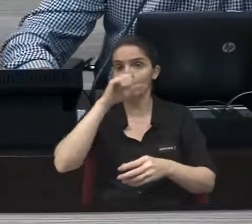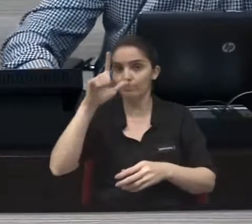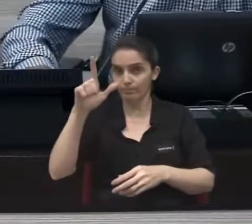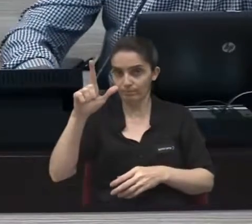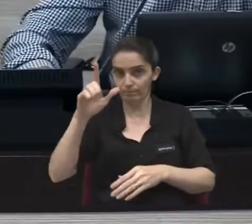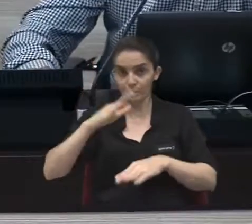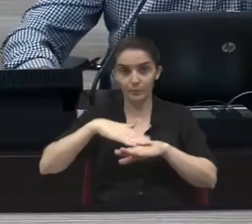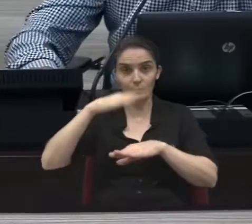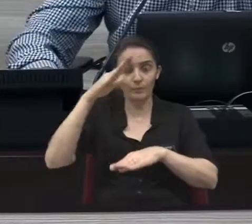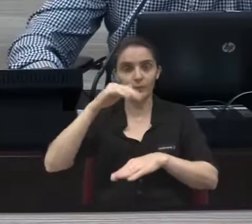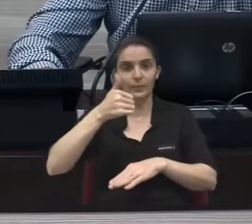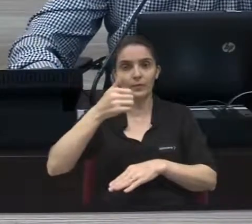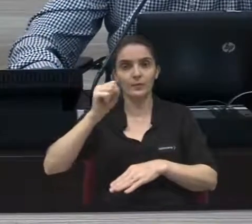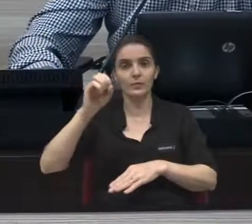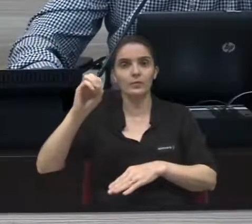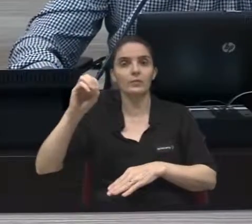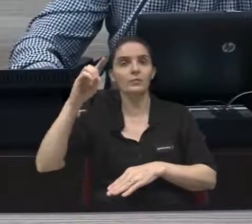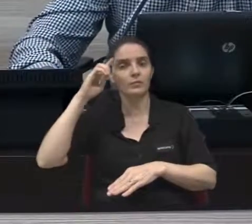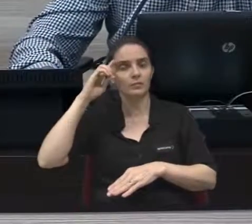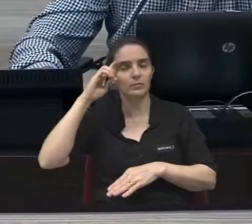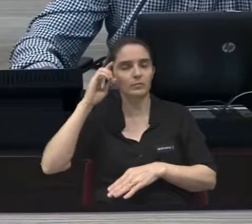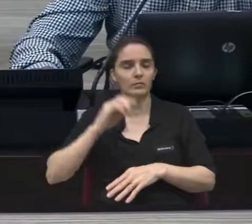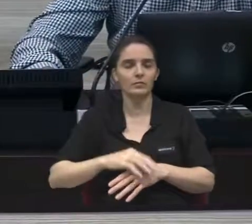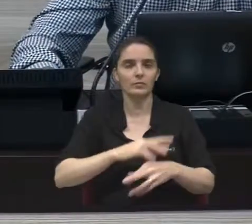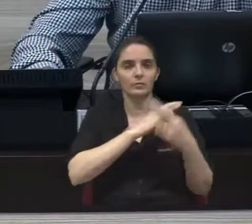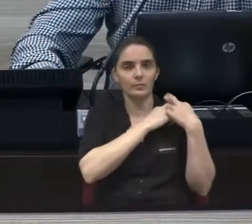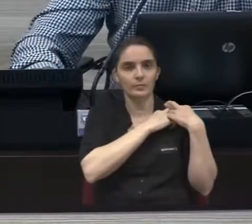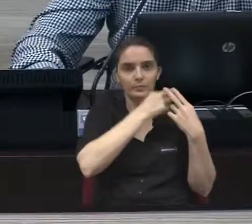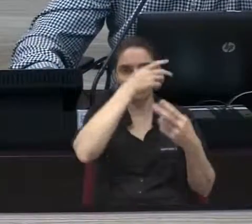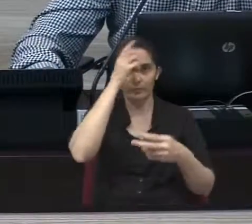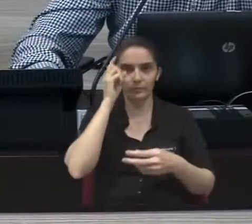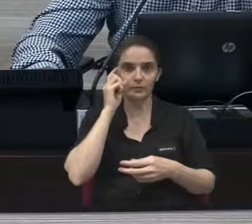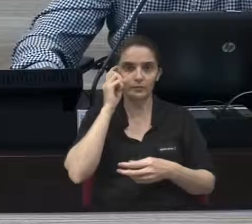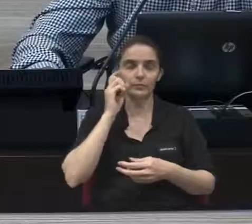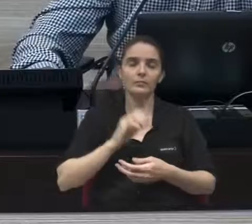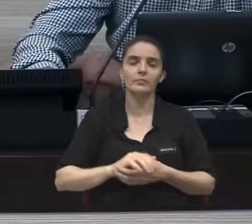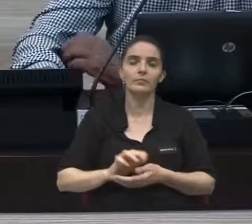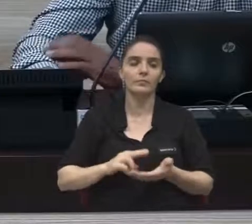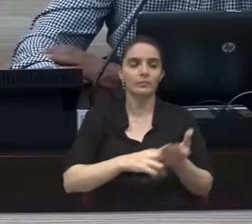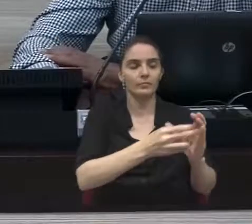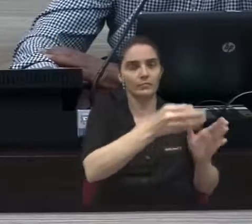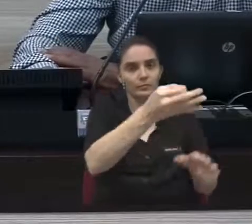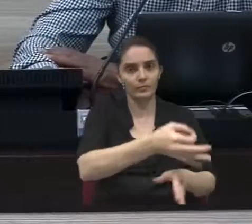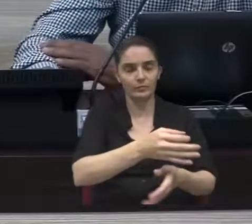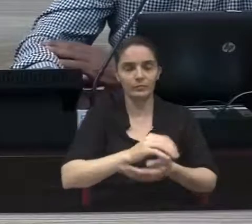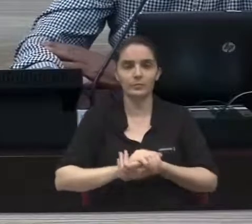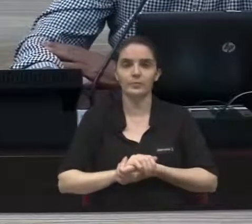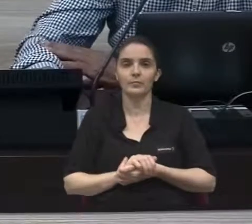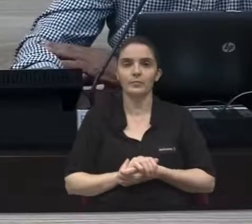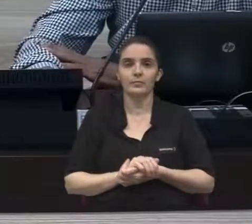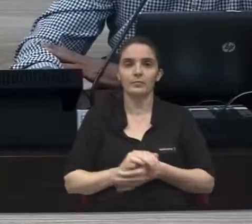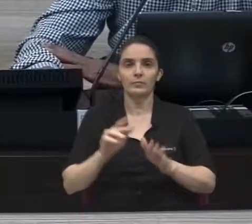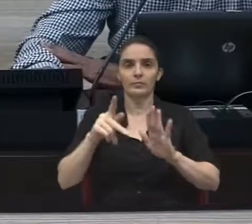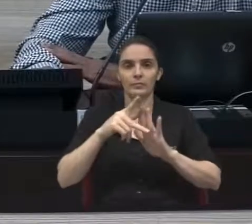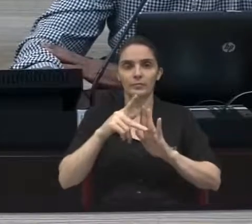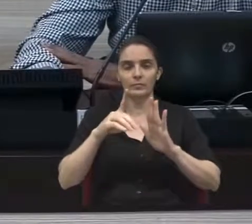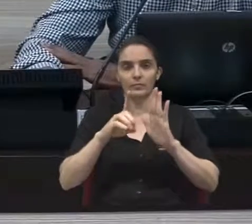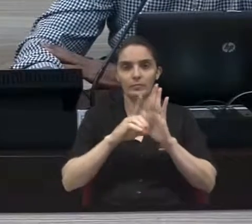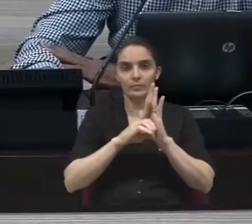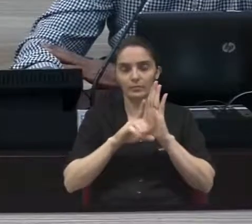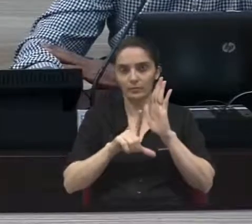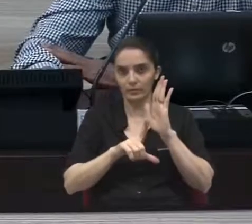dias. Autoria, vereador Marco Antônio Xavier. As comissões. Projeto de decreto legislativo